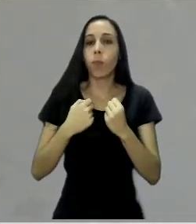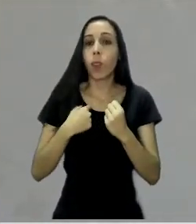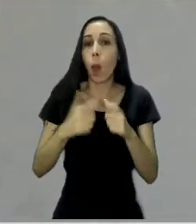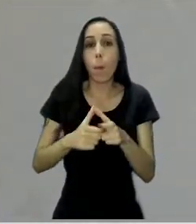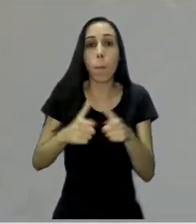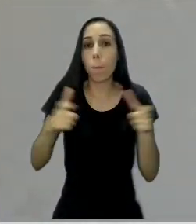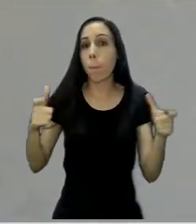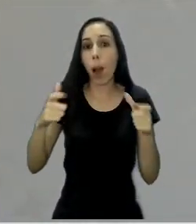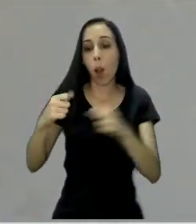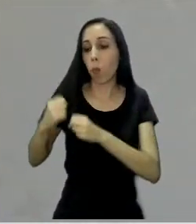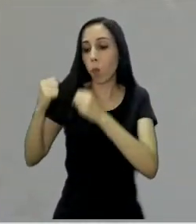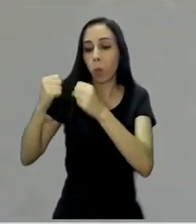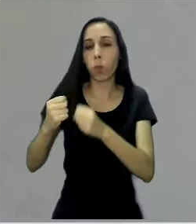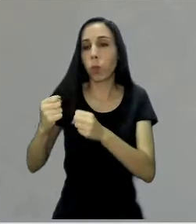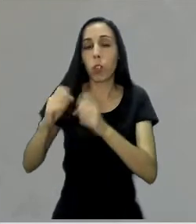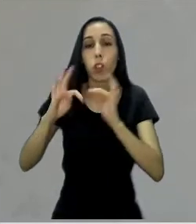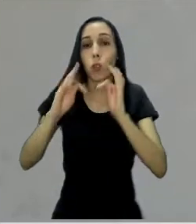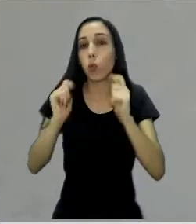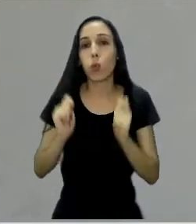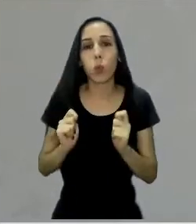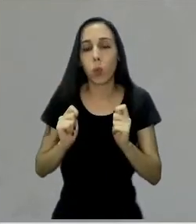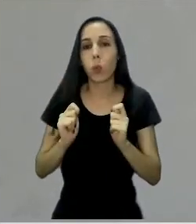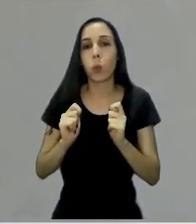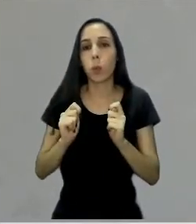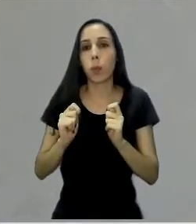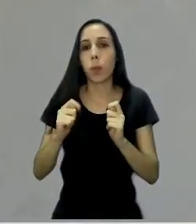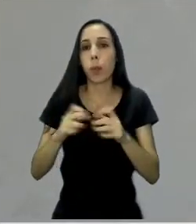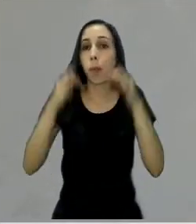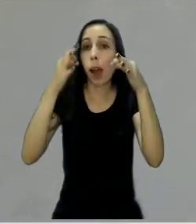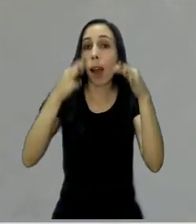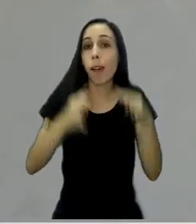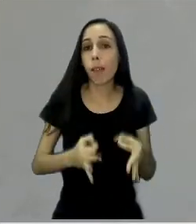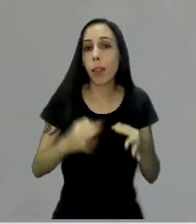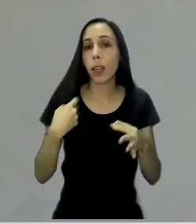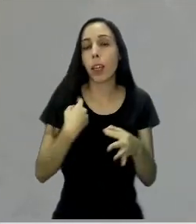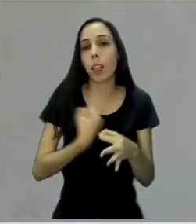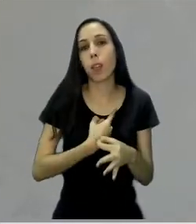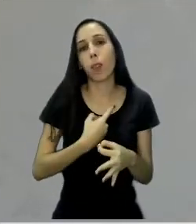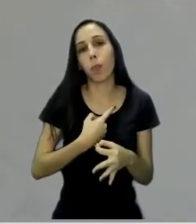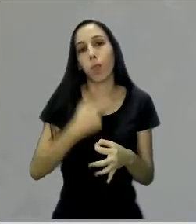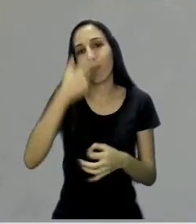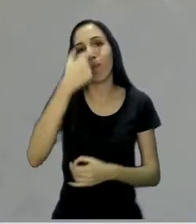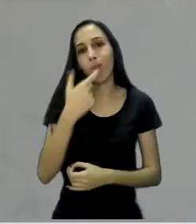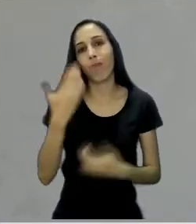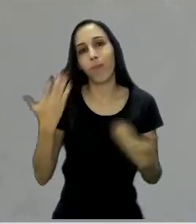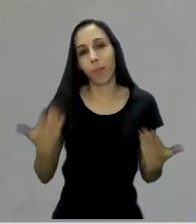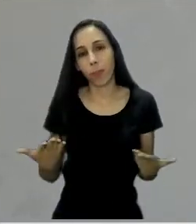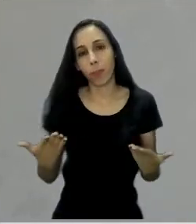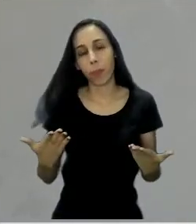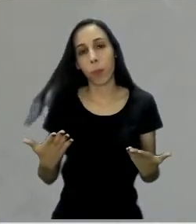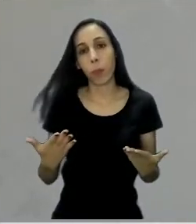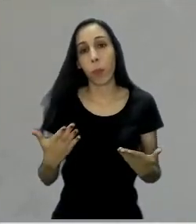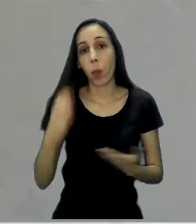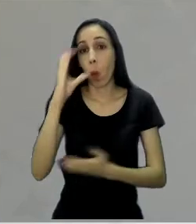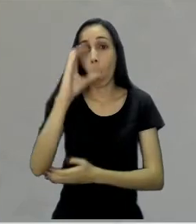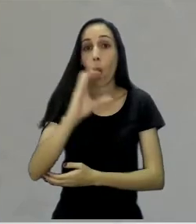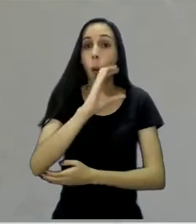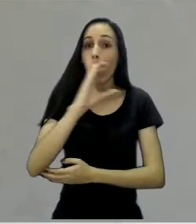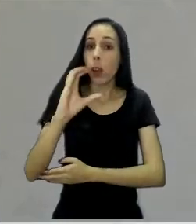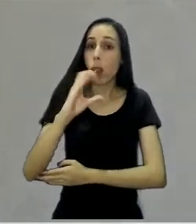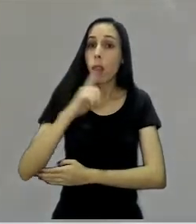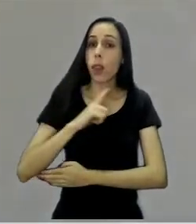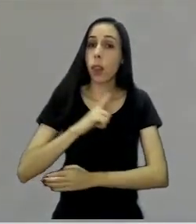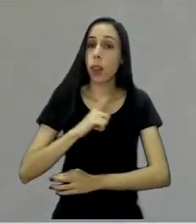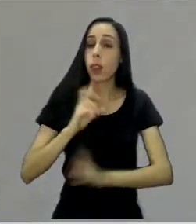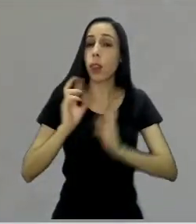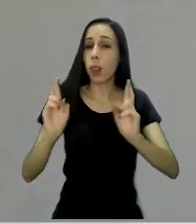é mais poderoso do que tudo se levanta dentro de nós, para afirmar quem nós somos.